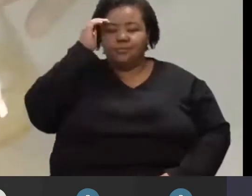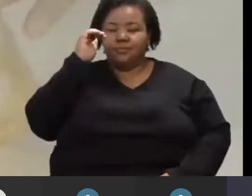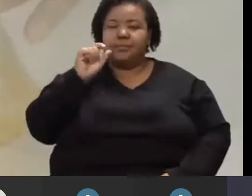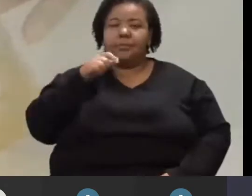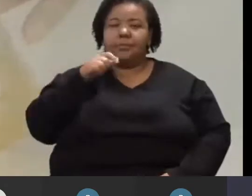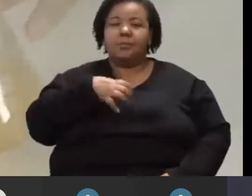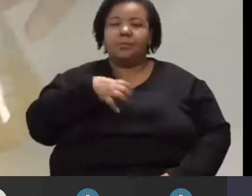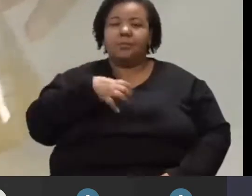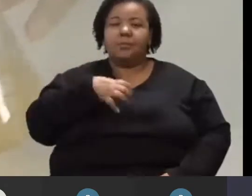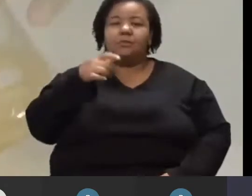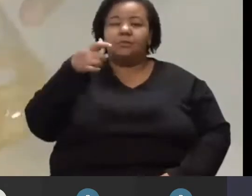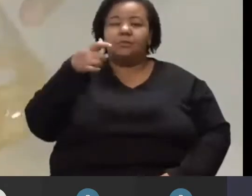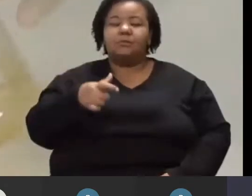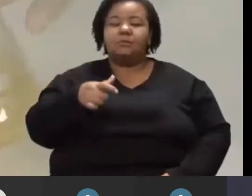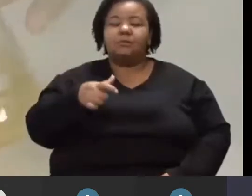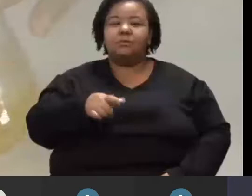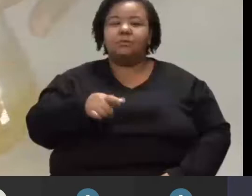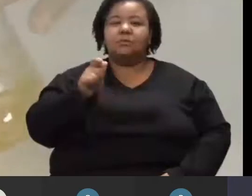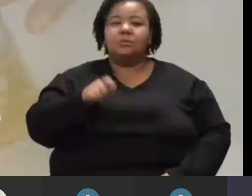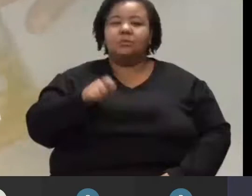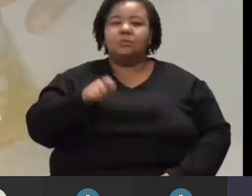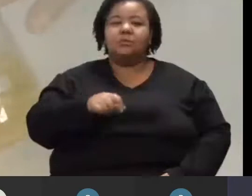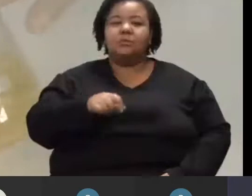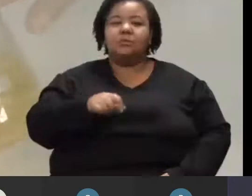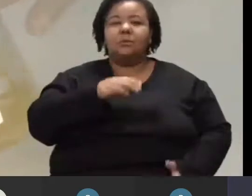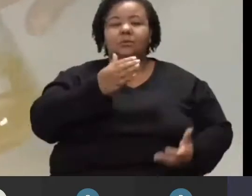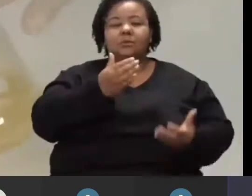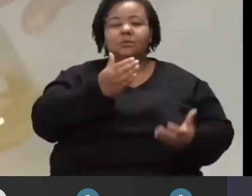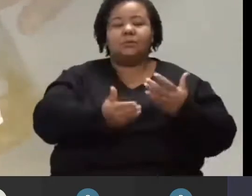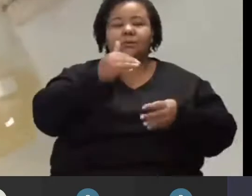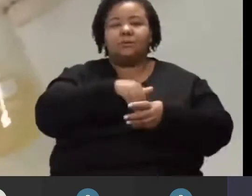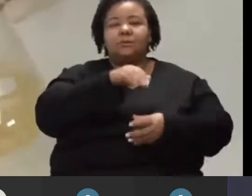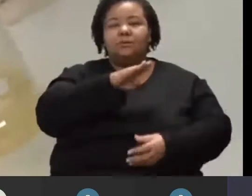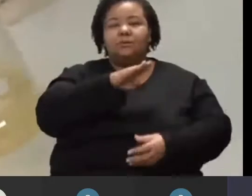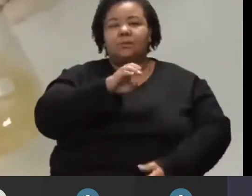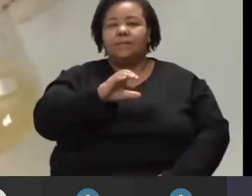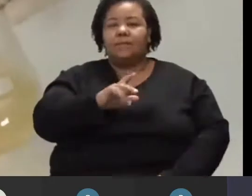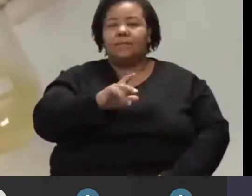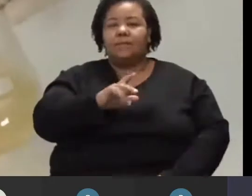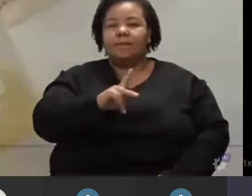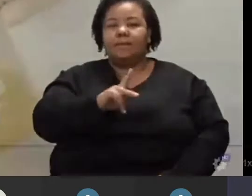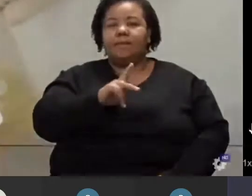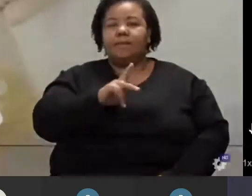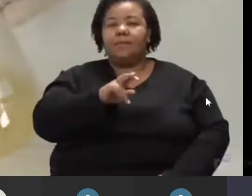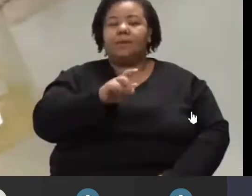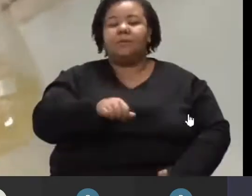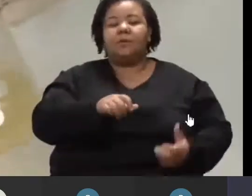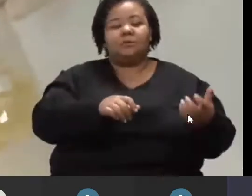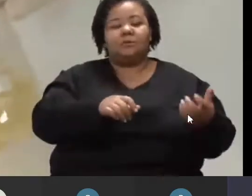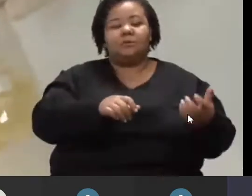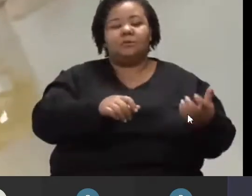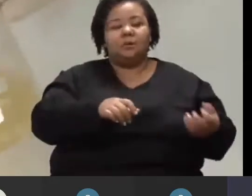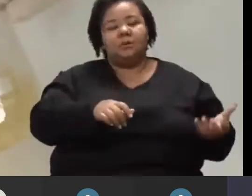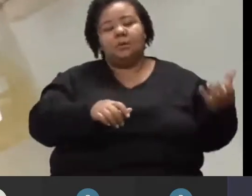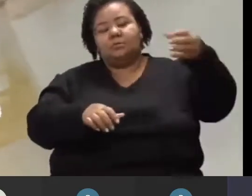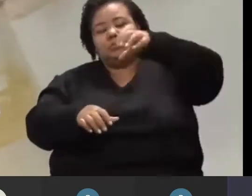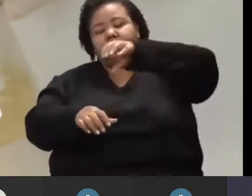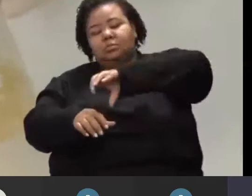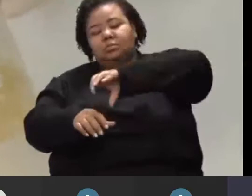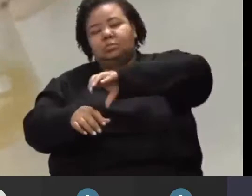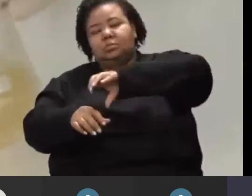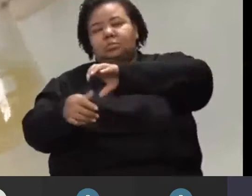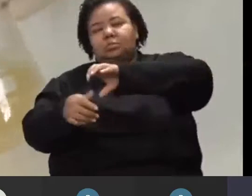a qual é o tipo de recipiente. Eu posso pesar num becker? Eu posso. Mas aí eu vou ter que transferir do becker ou para um balão